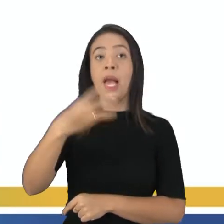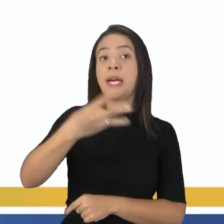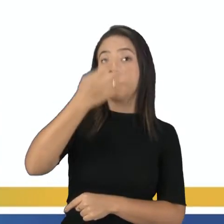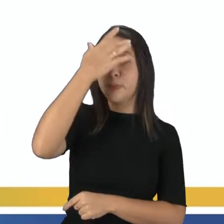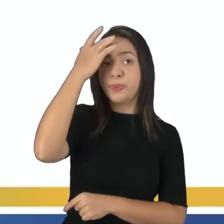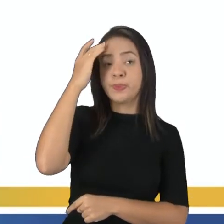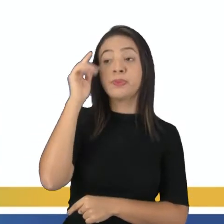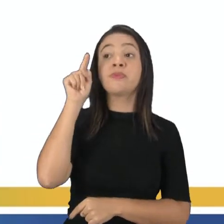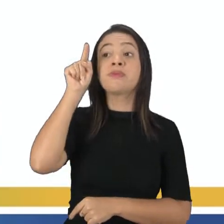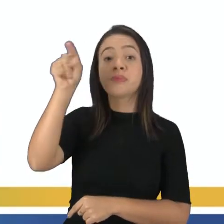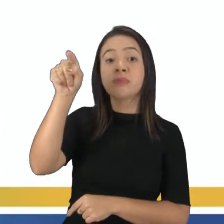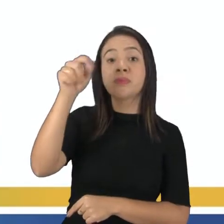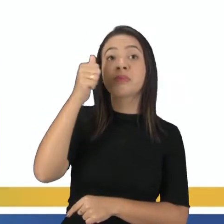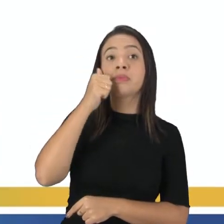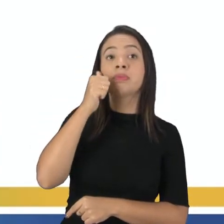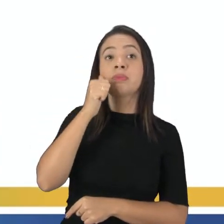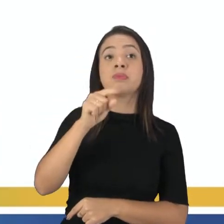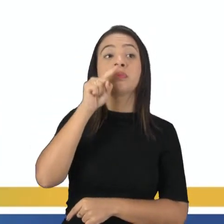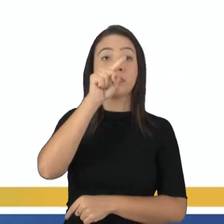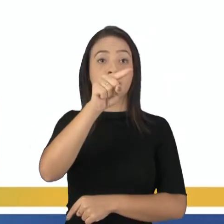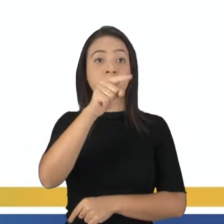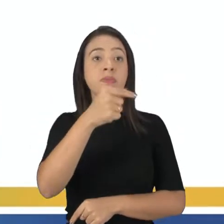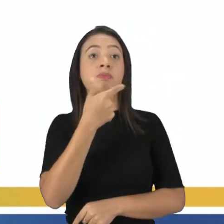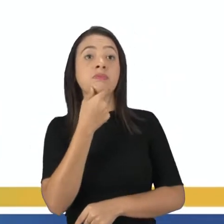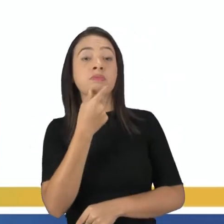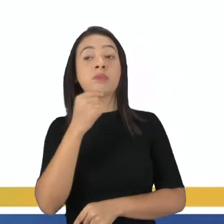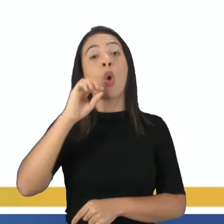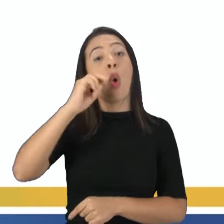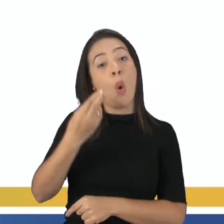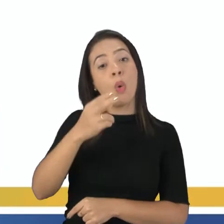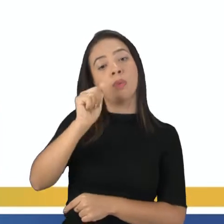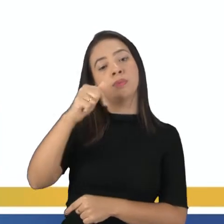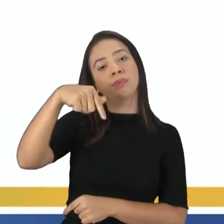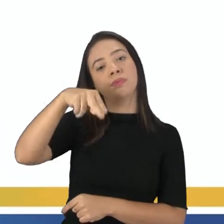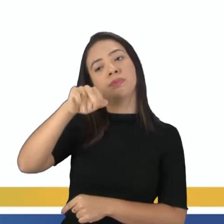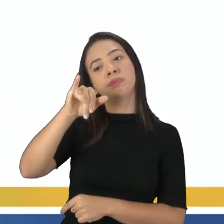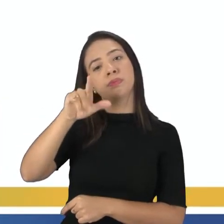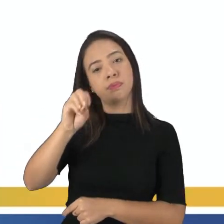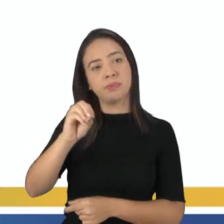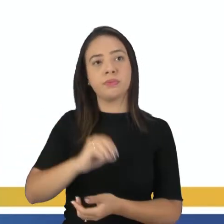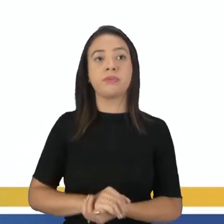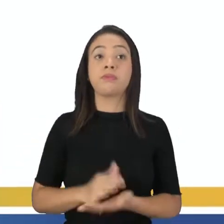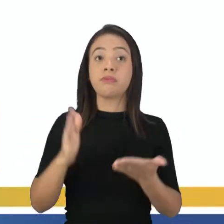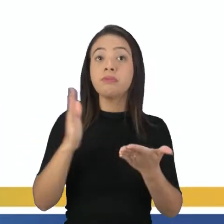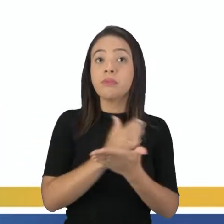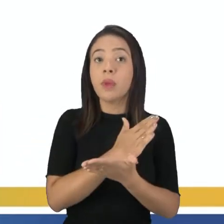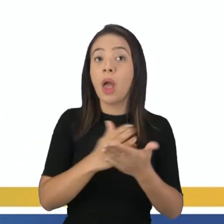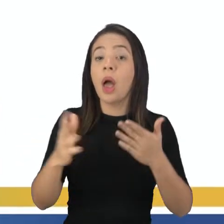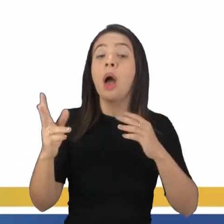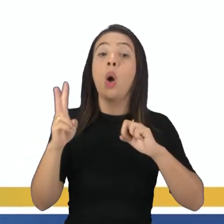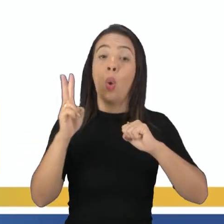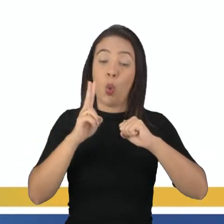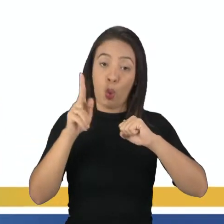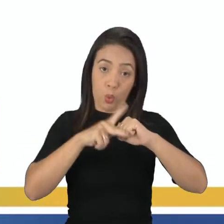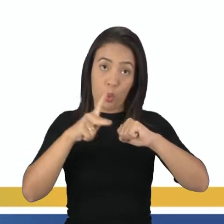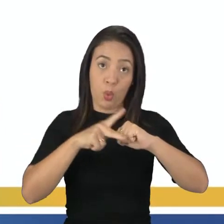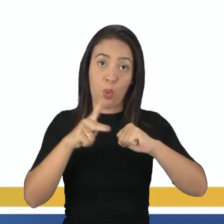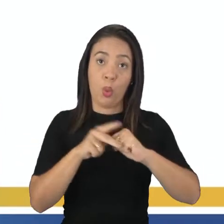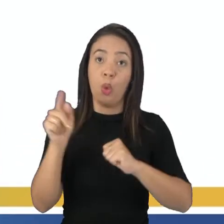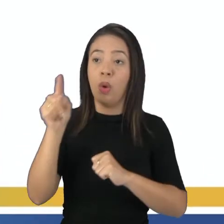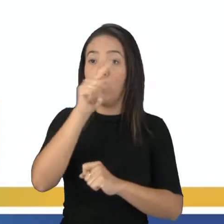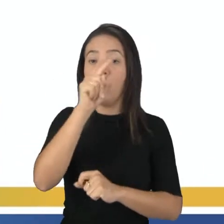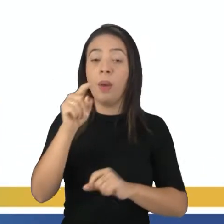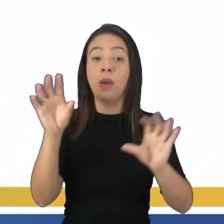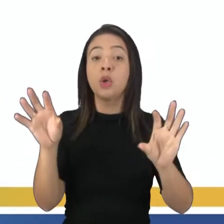E terceira pessoa, aquele, aquela ou aquilo. Por vezes, os pronomes demonstrativos